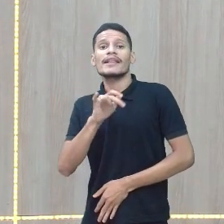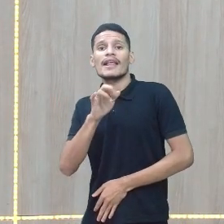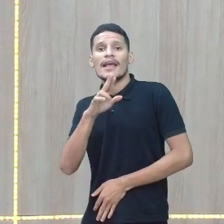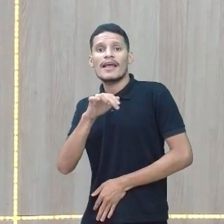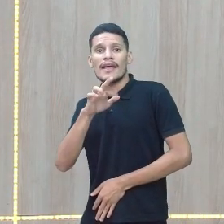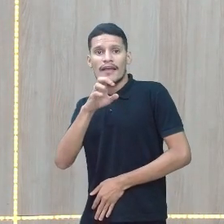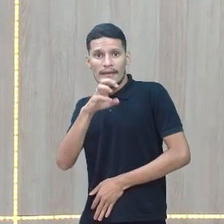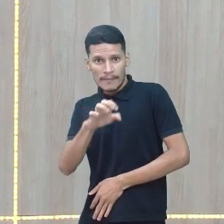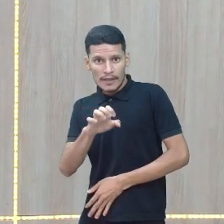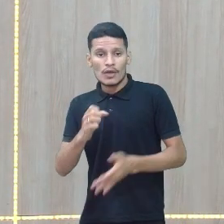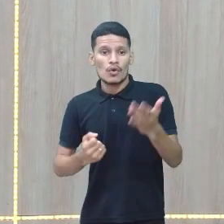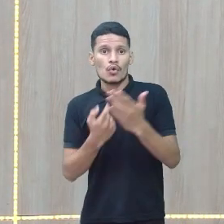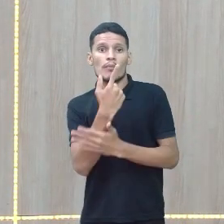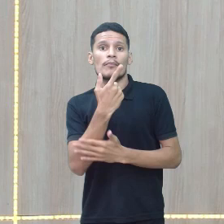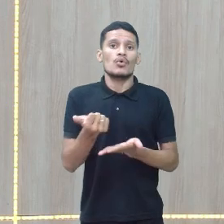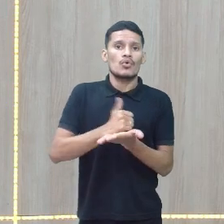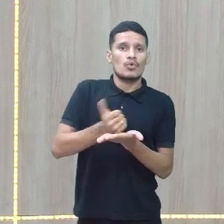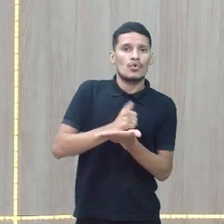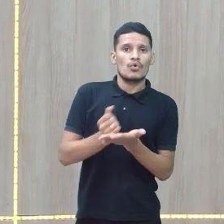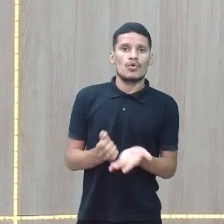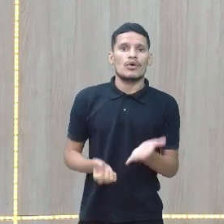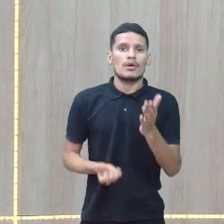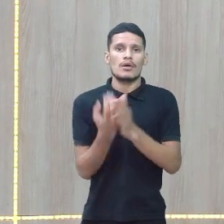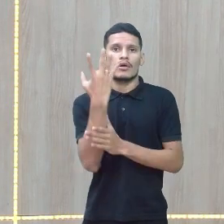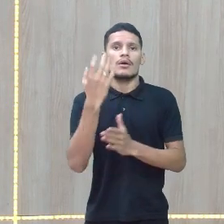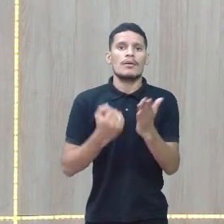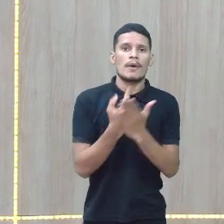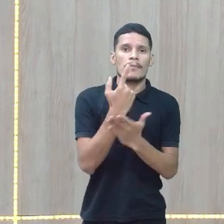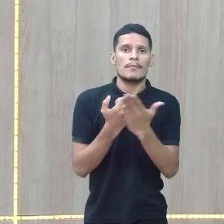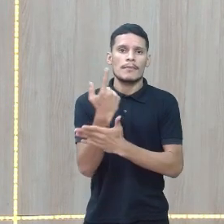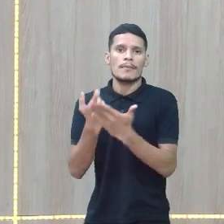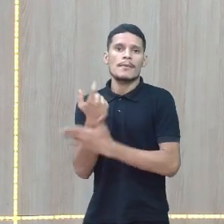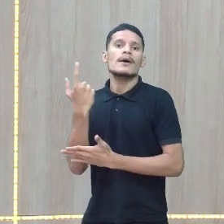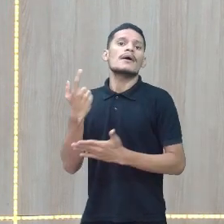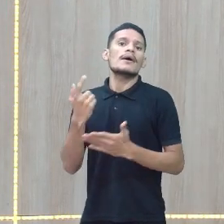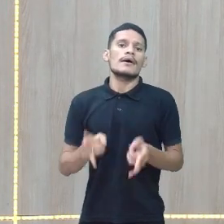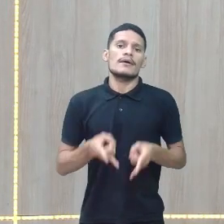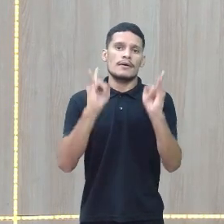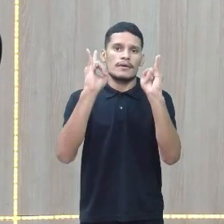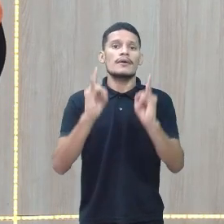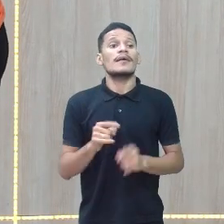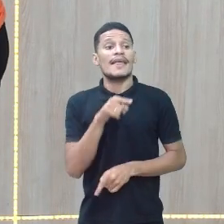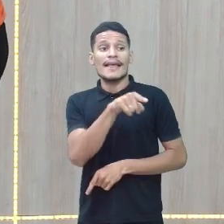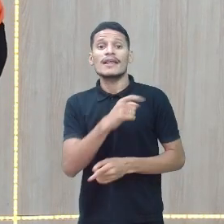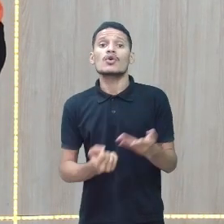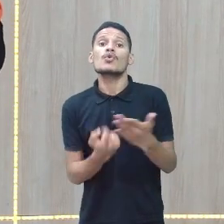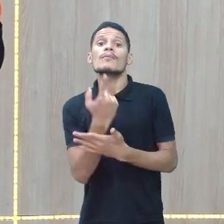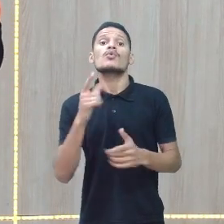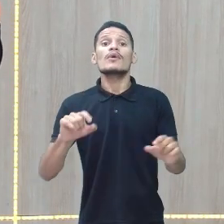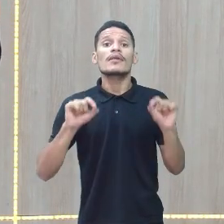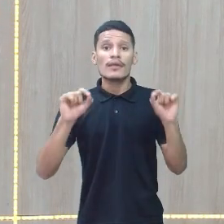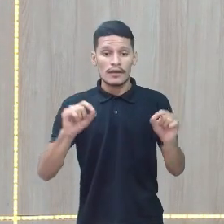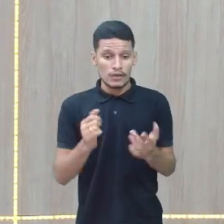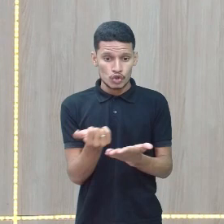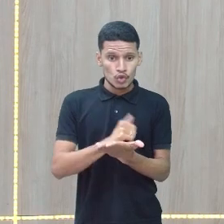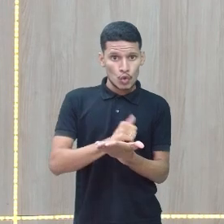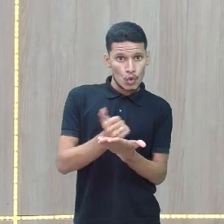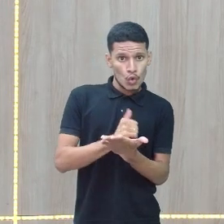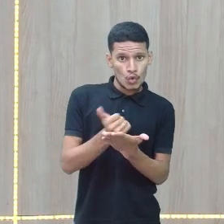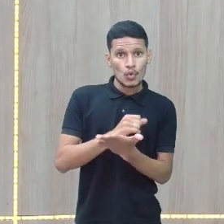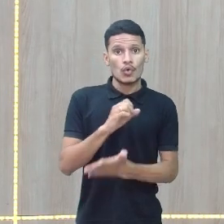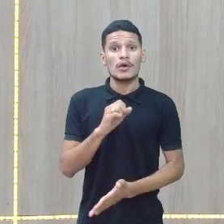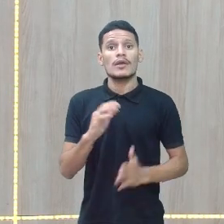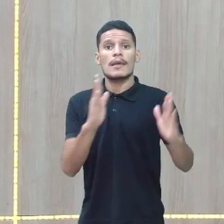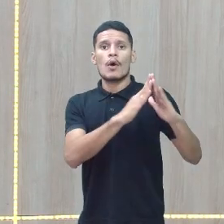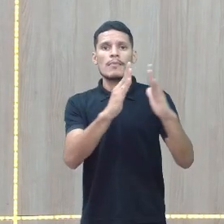comprou um jogo imobiliário. Guilherme comprou o quê? Um jogo imobiliário. Então,